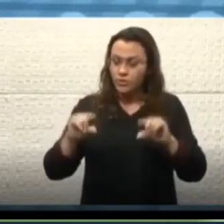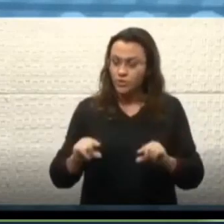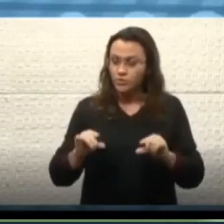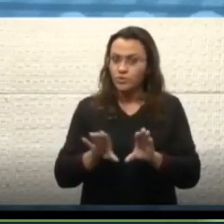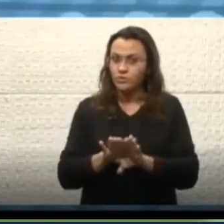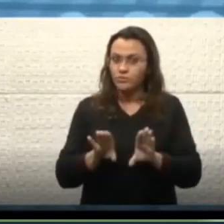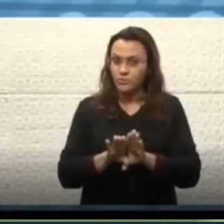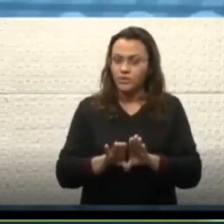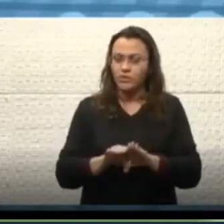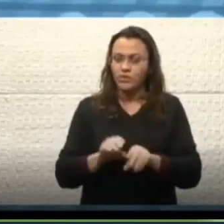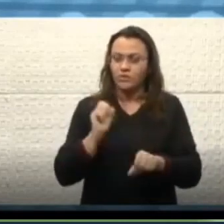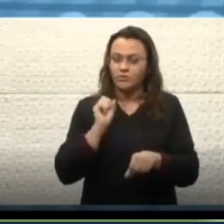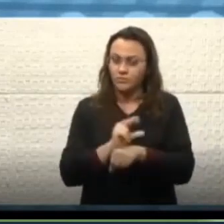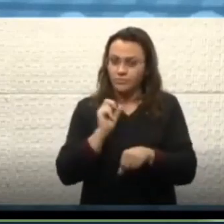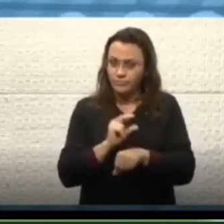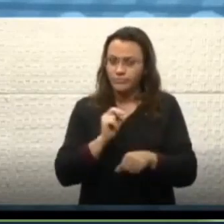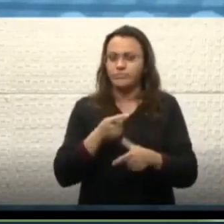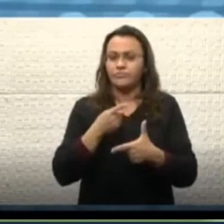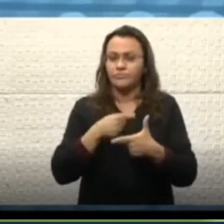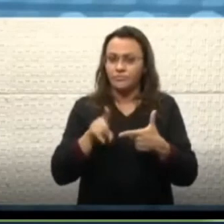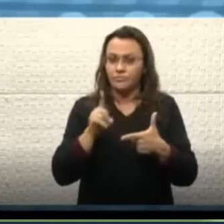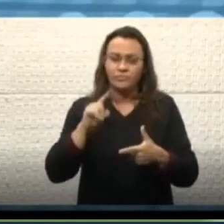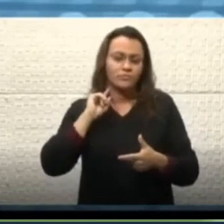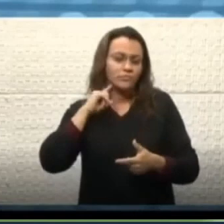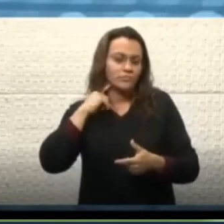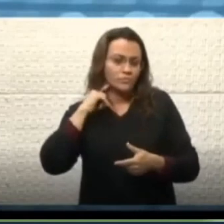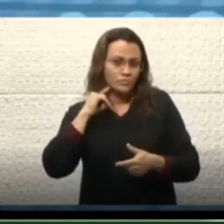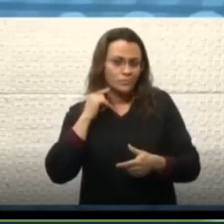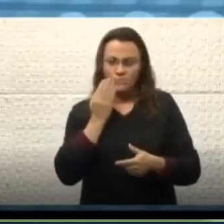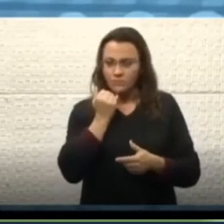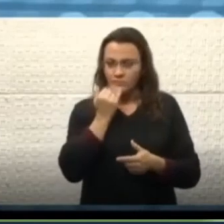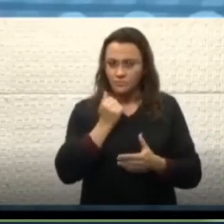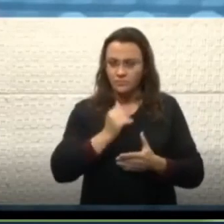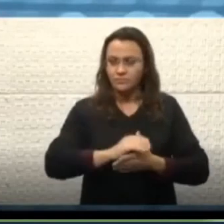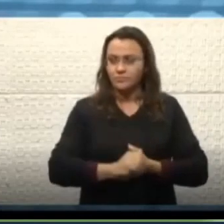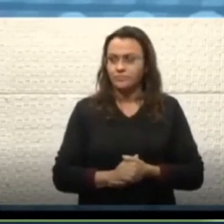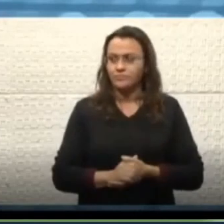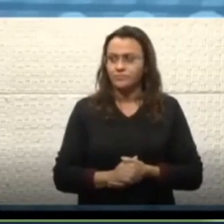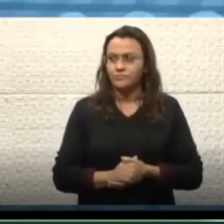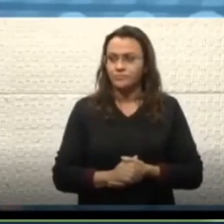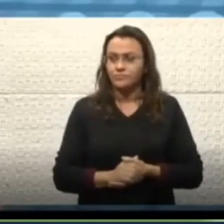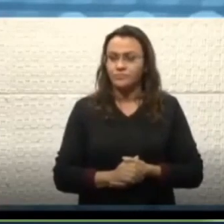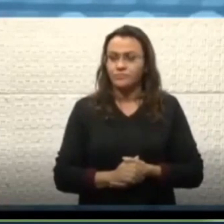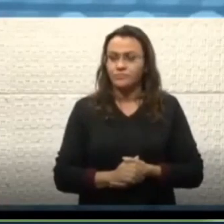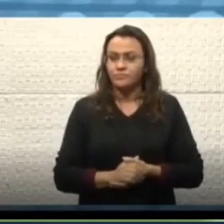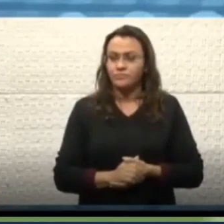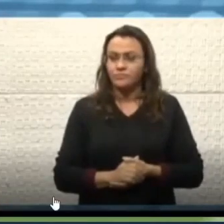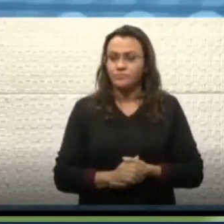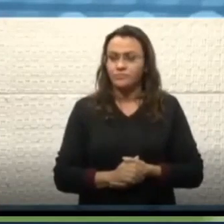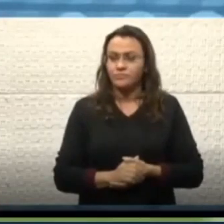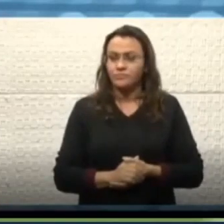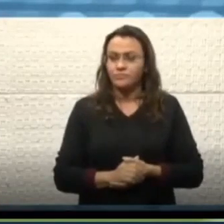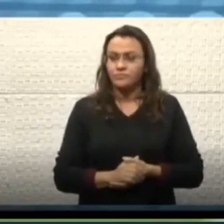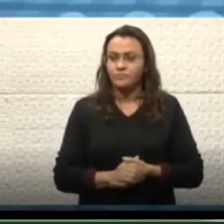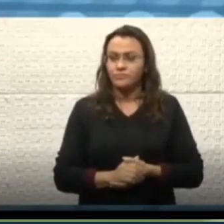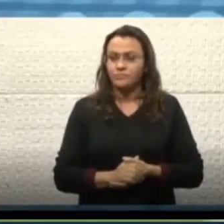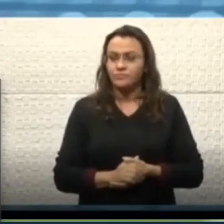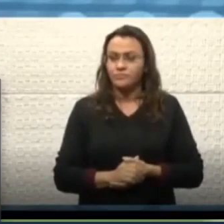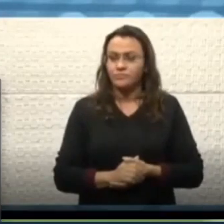diminuir muito esse tipo de contaminação, esse tipo de sujidade nos alimentos. Então, dessa forma, esses são os...